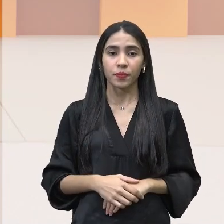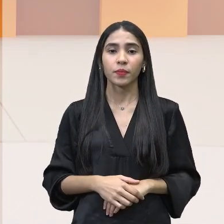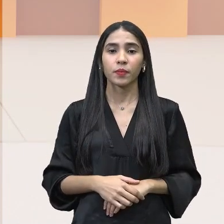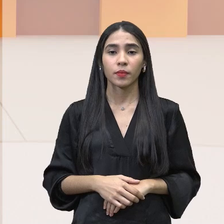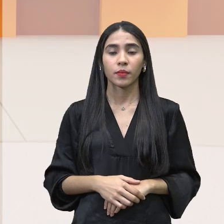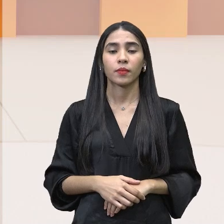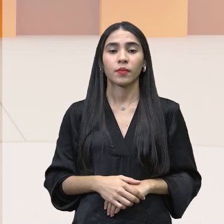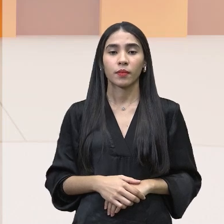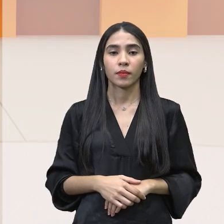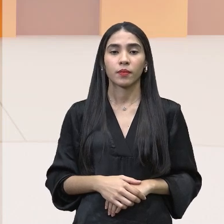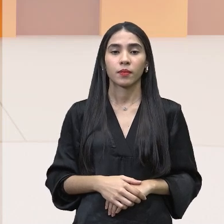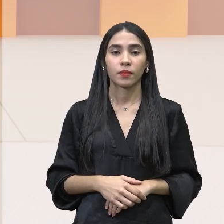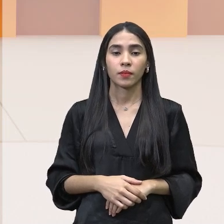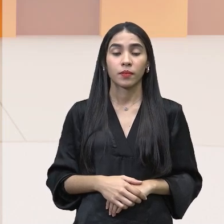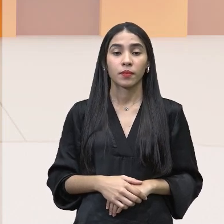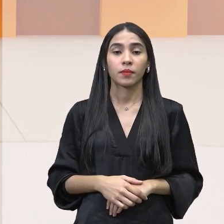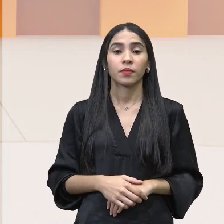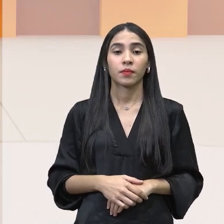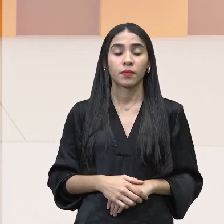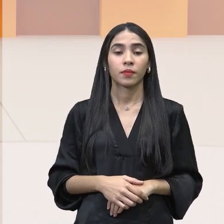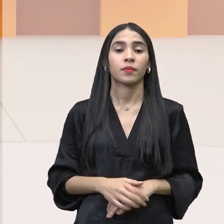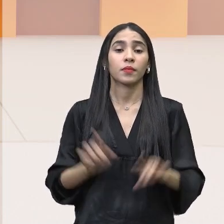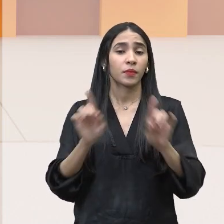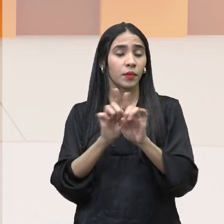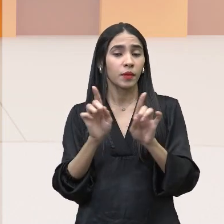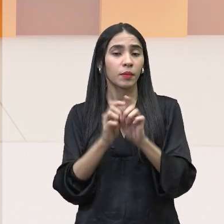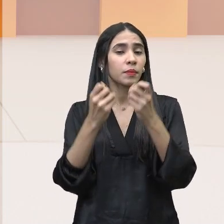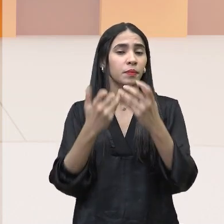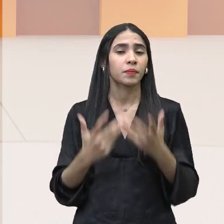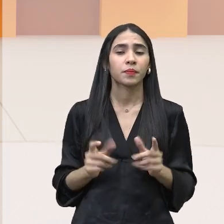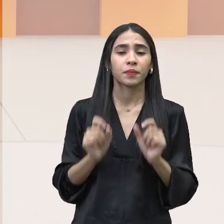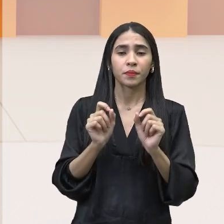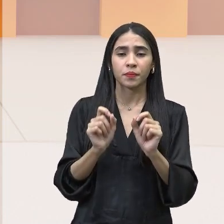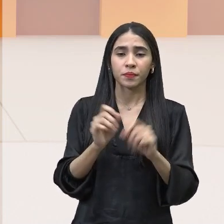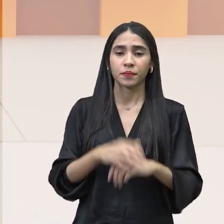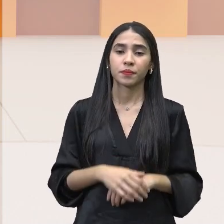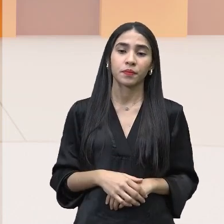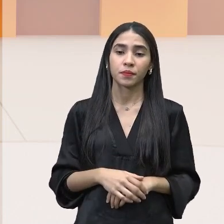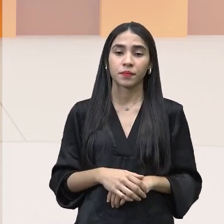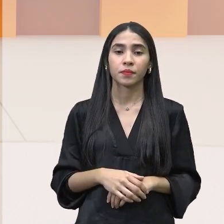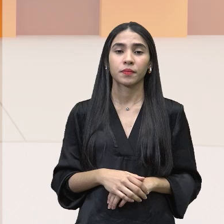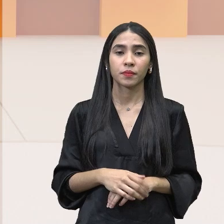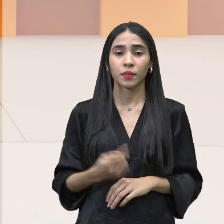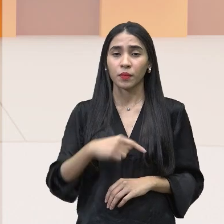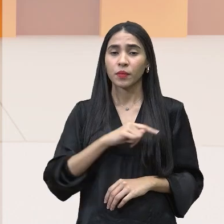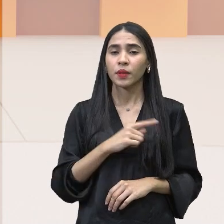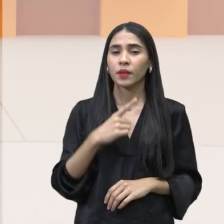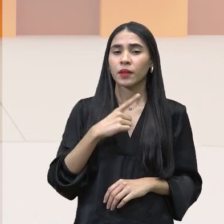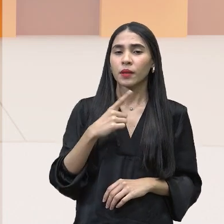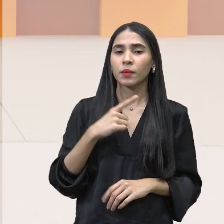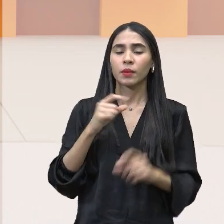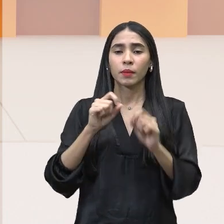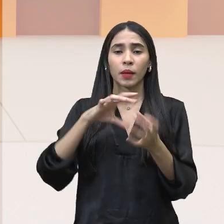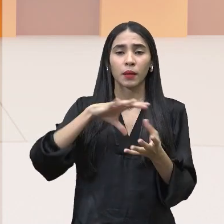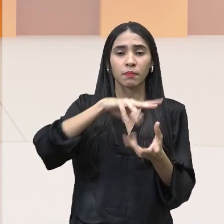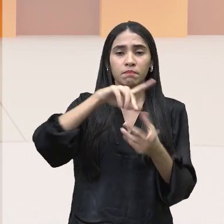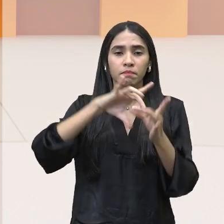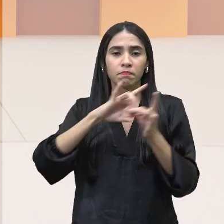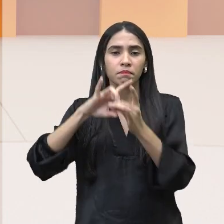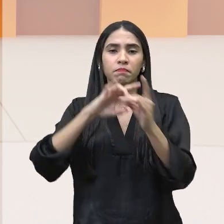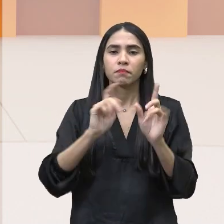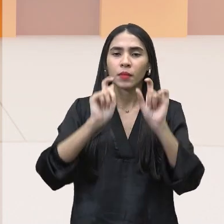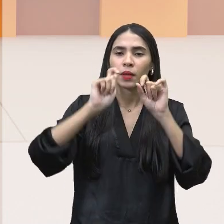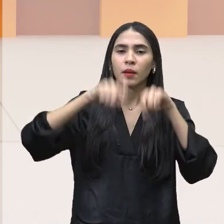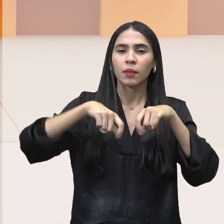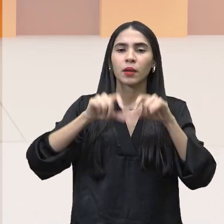etc. E, segundo essa visão, teríamos um mercado global capaz